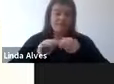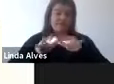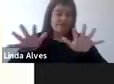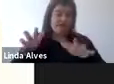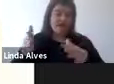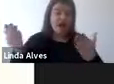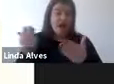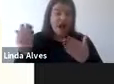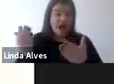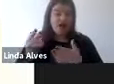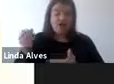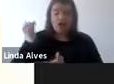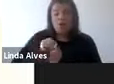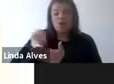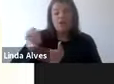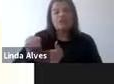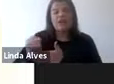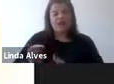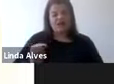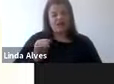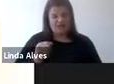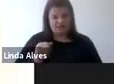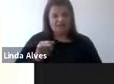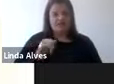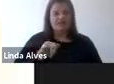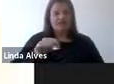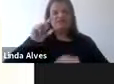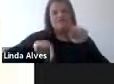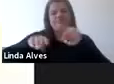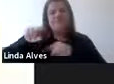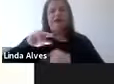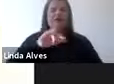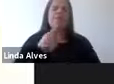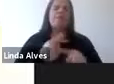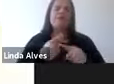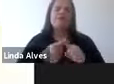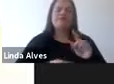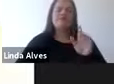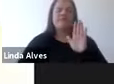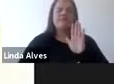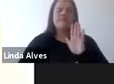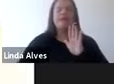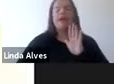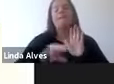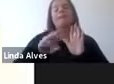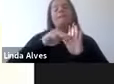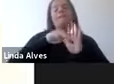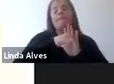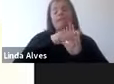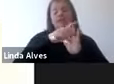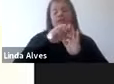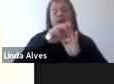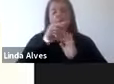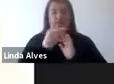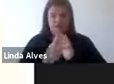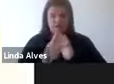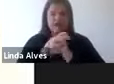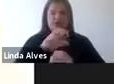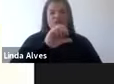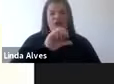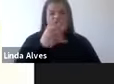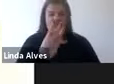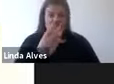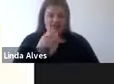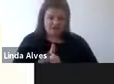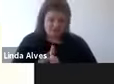contratar intermitente do que ter que se sujeitar à Lei 9.300, a medida provisória 936, que foi transformada na